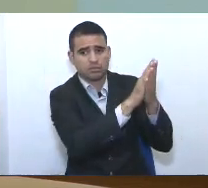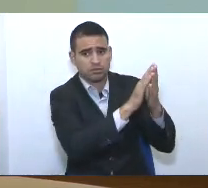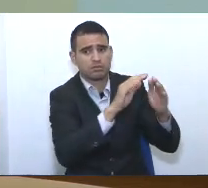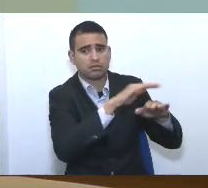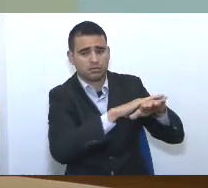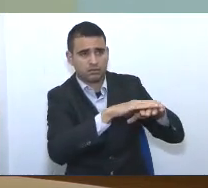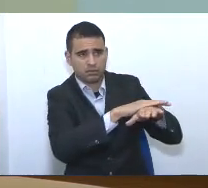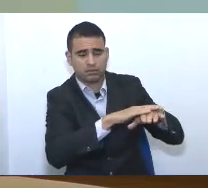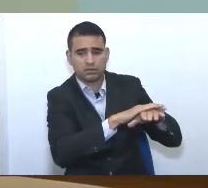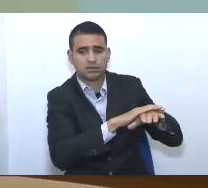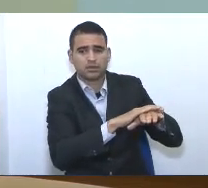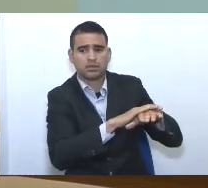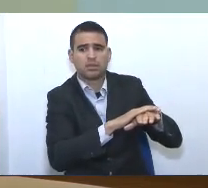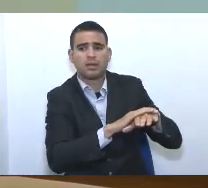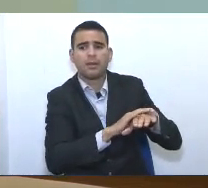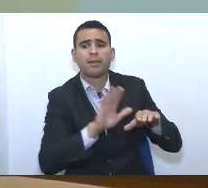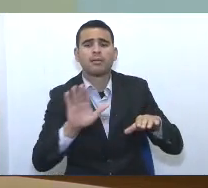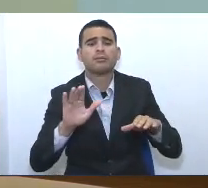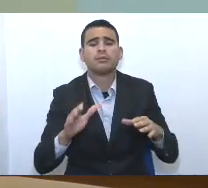e falou que